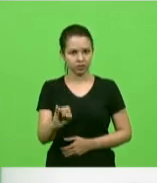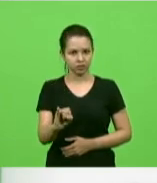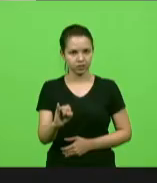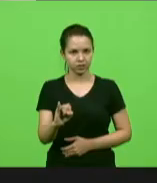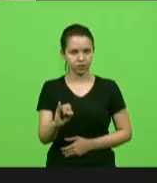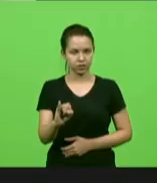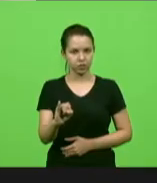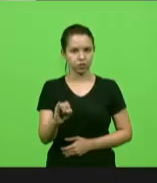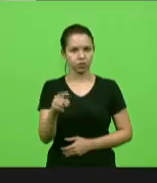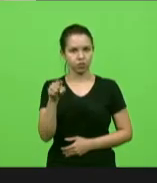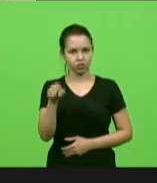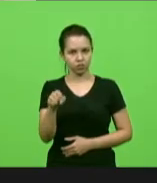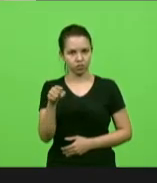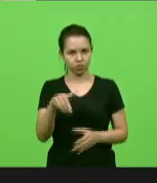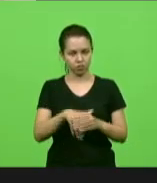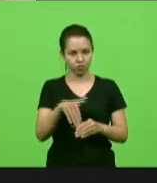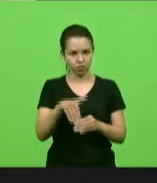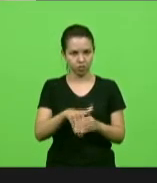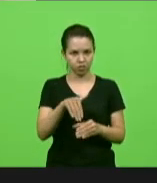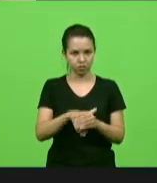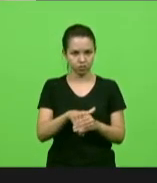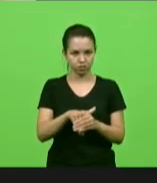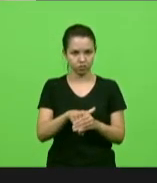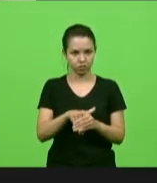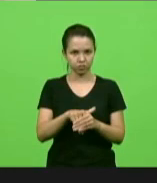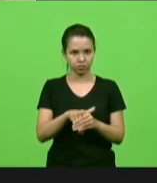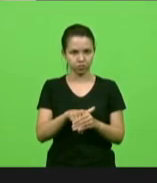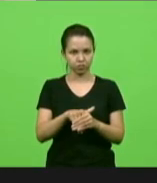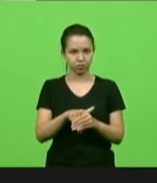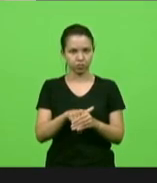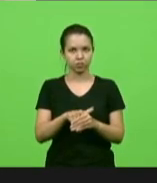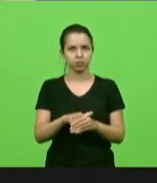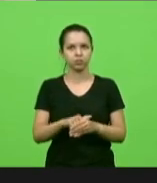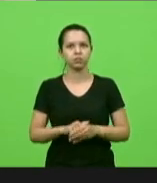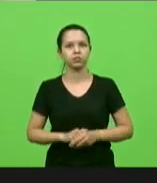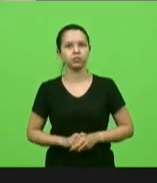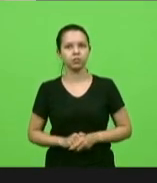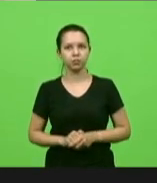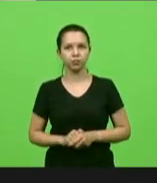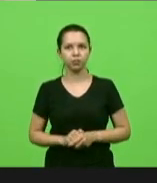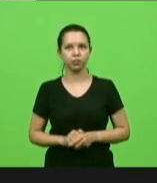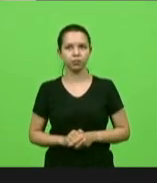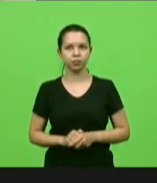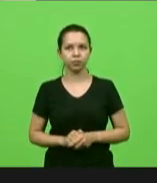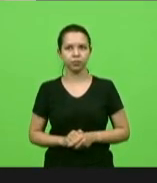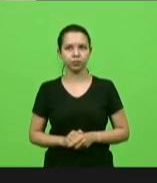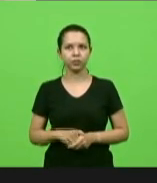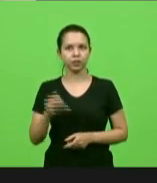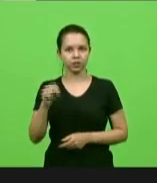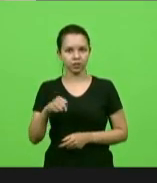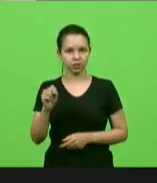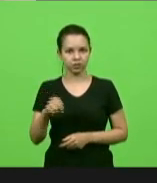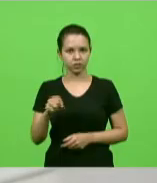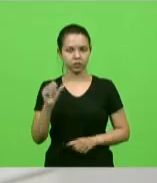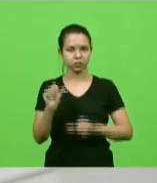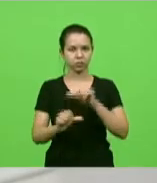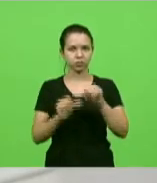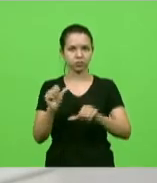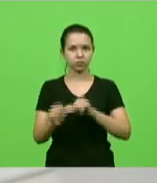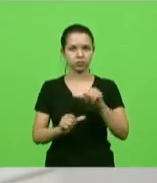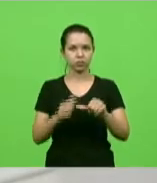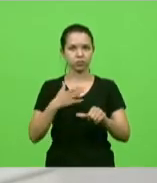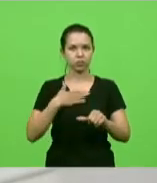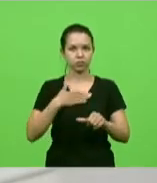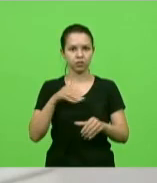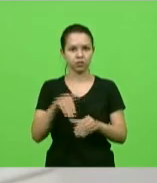Excelência reitera o seu voto, desembargadora Rosane. Sim, senhor presidente. Eu ratifico todo